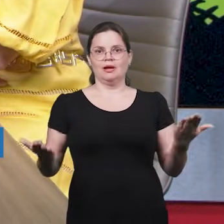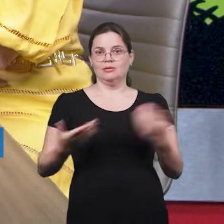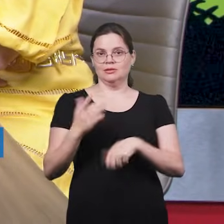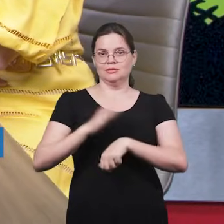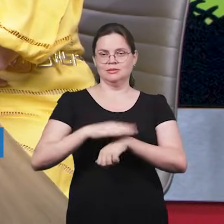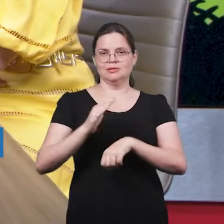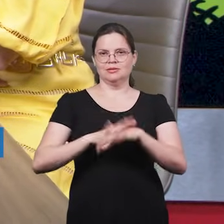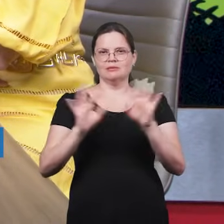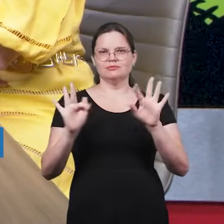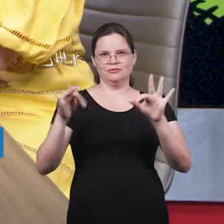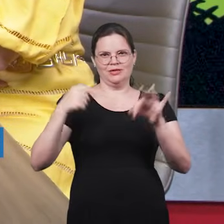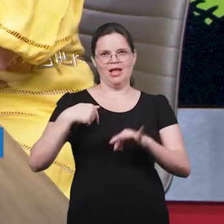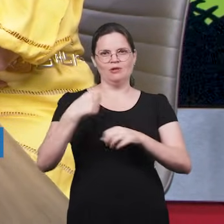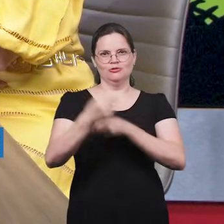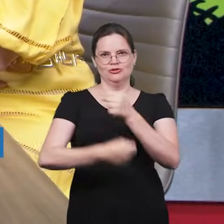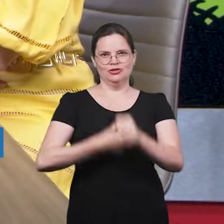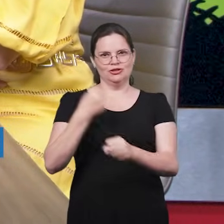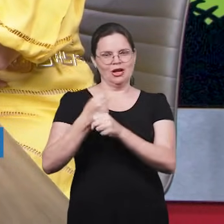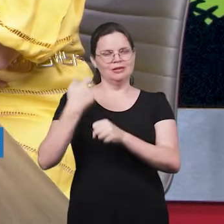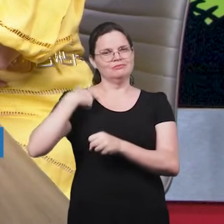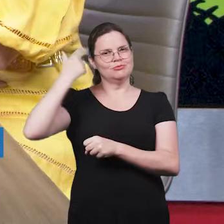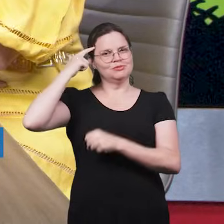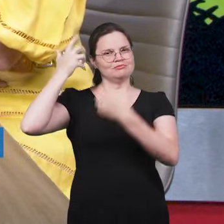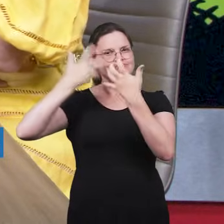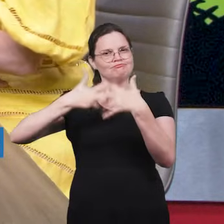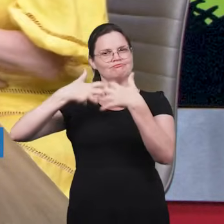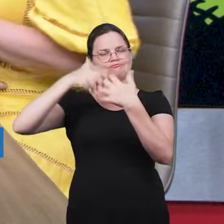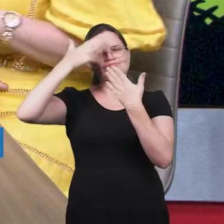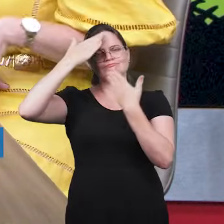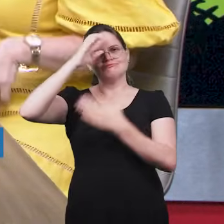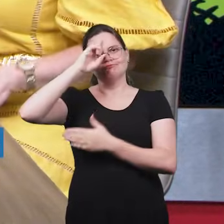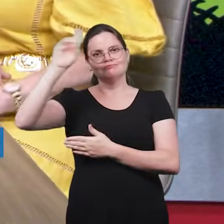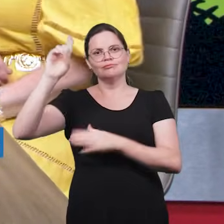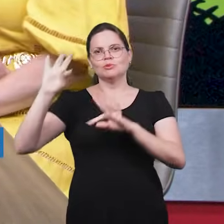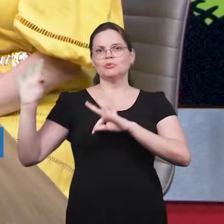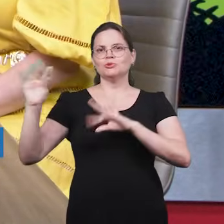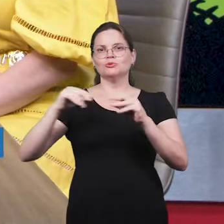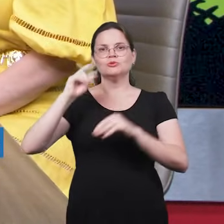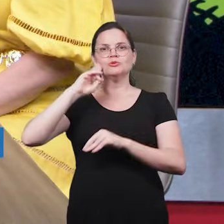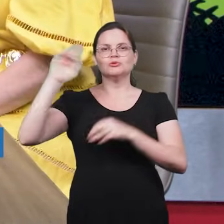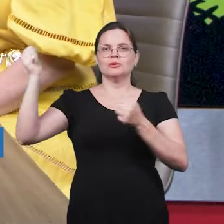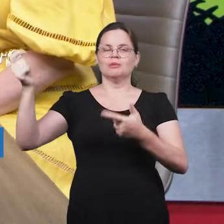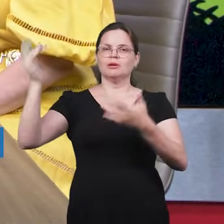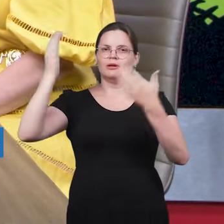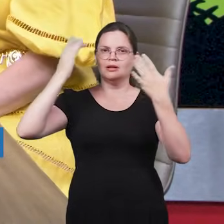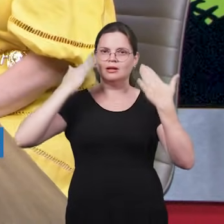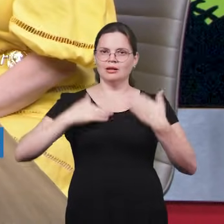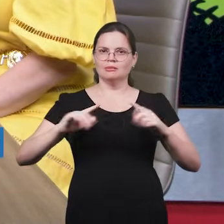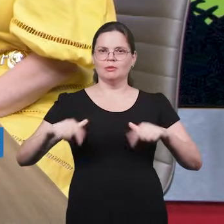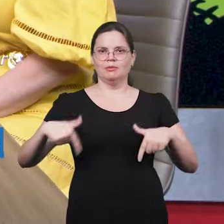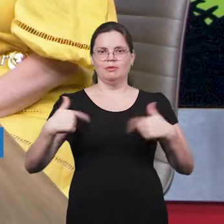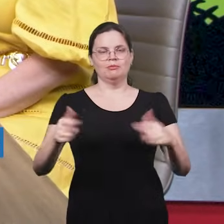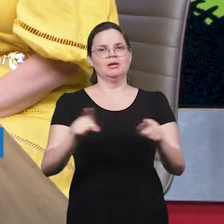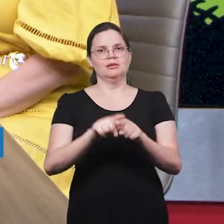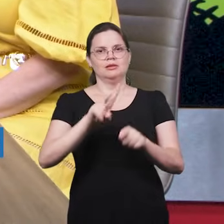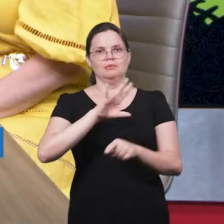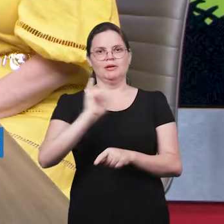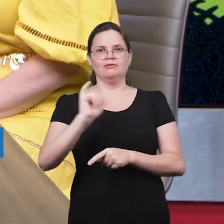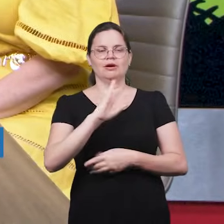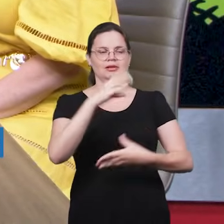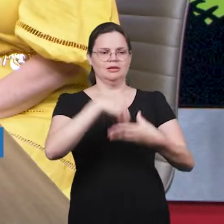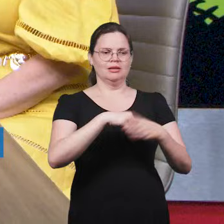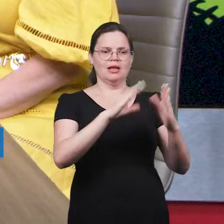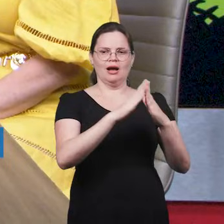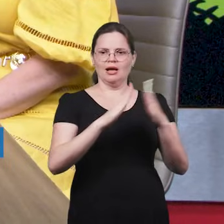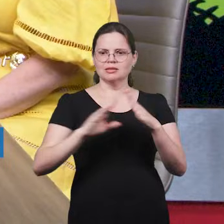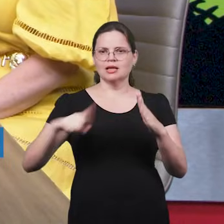muita reflexão, de muita gratidão por tudo aquilo que o Senhor fez, por aquilo que Ele faz nas nossas casas, nas